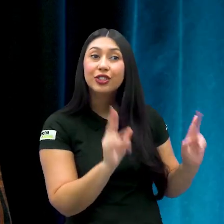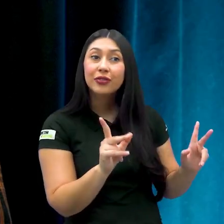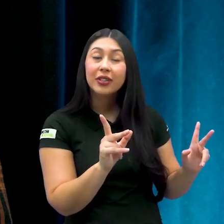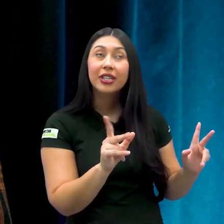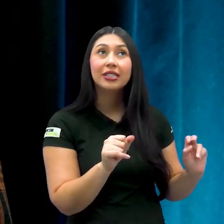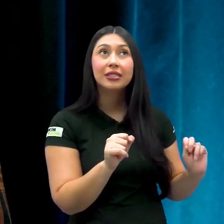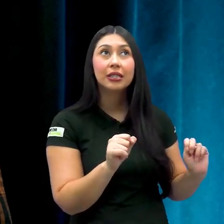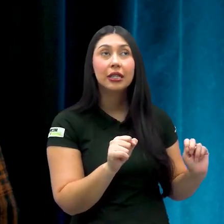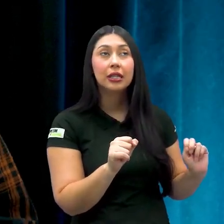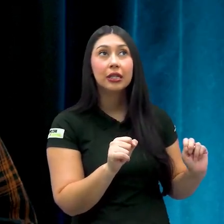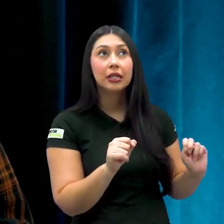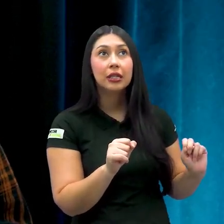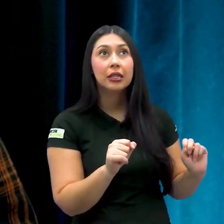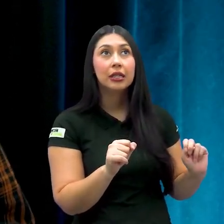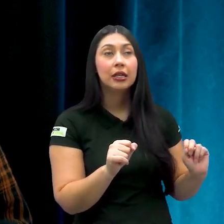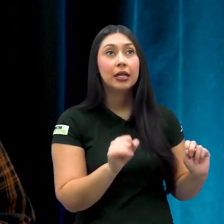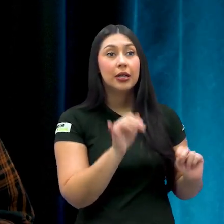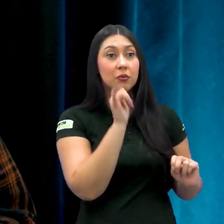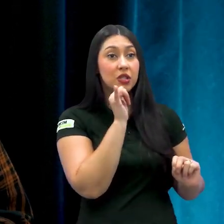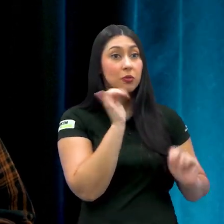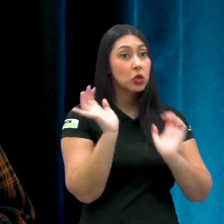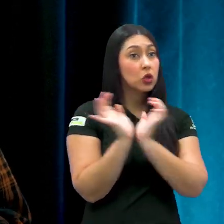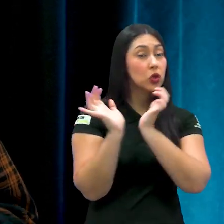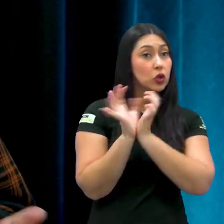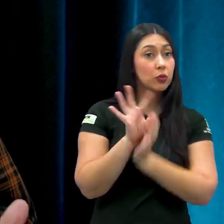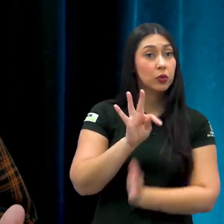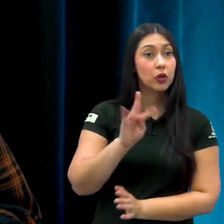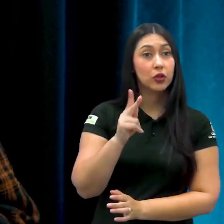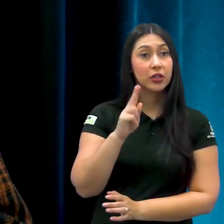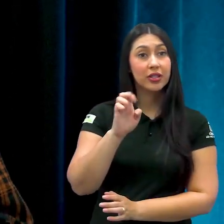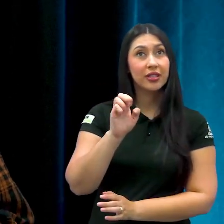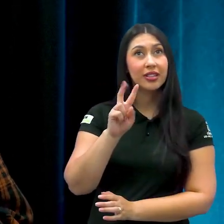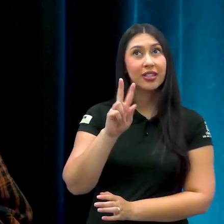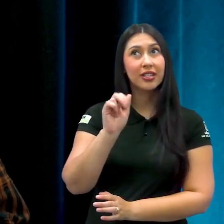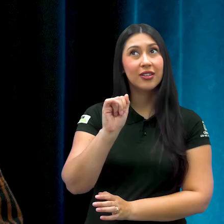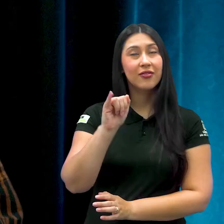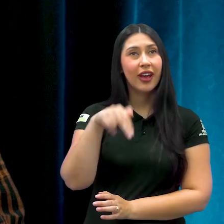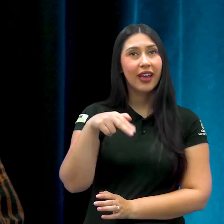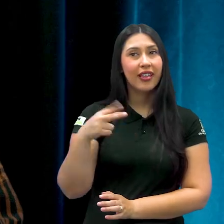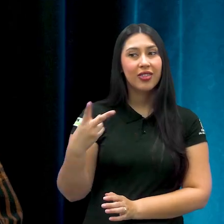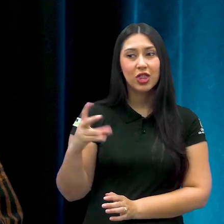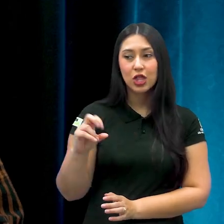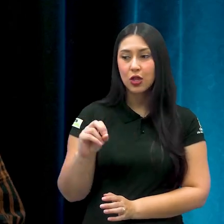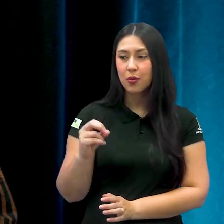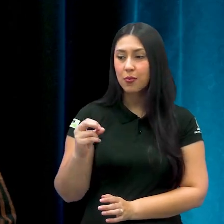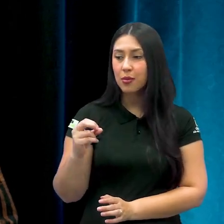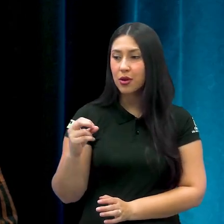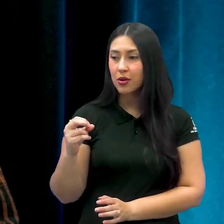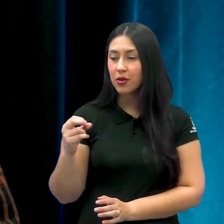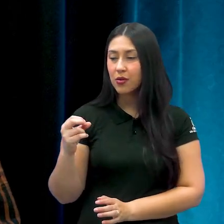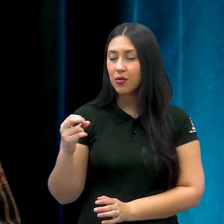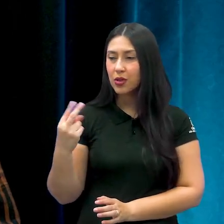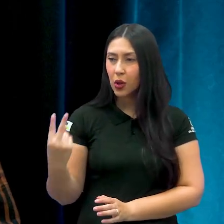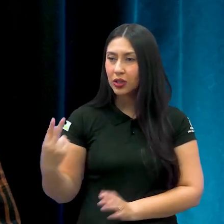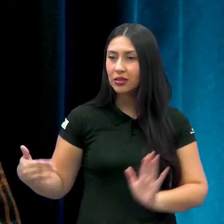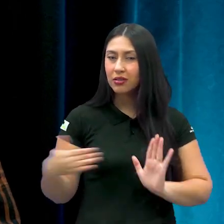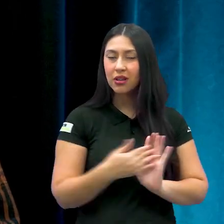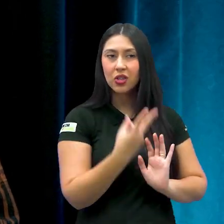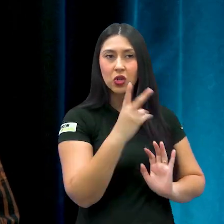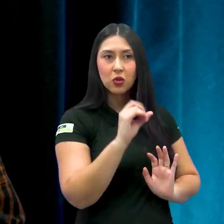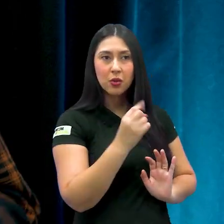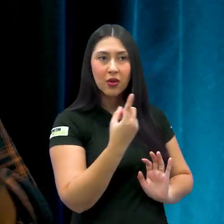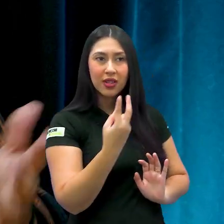exemplo, quando o Tio D vem, foi de 2002 a 2012. Então a gente não tinha internet, não